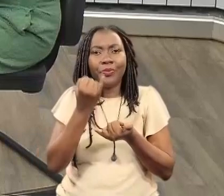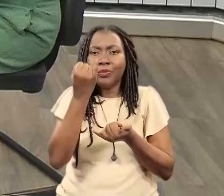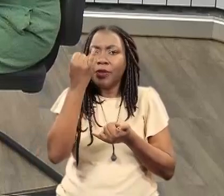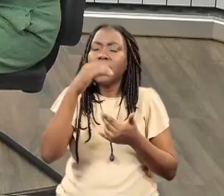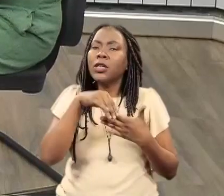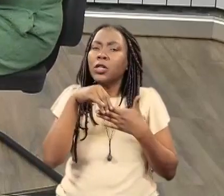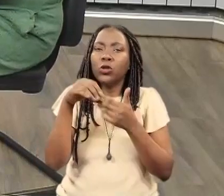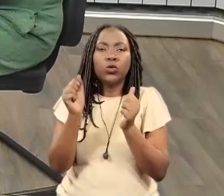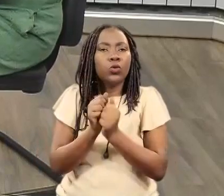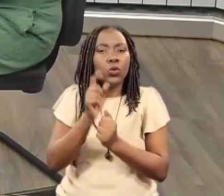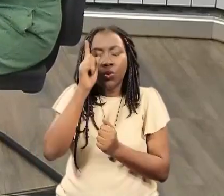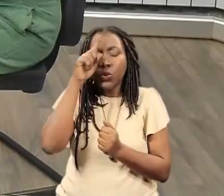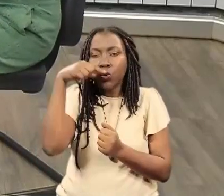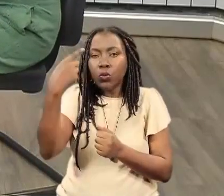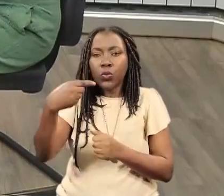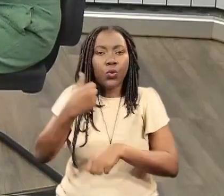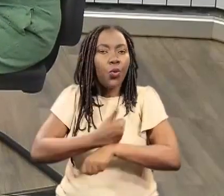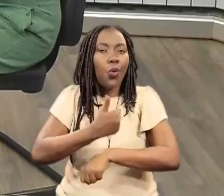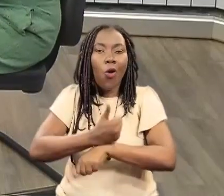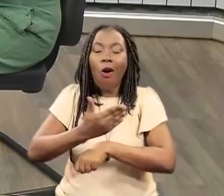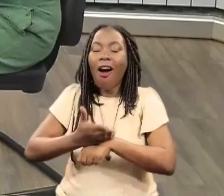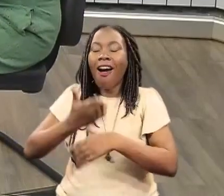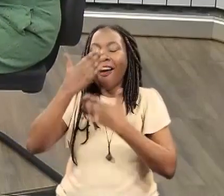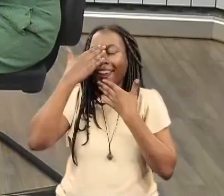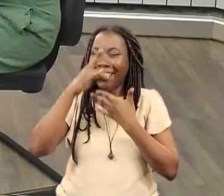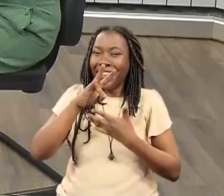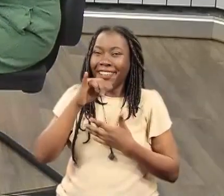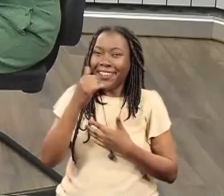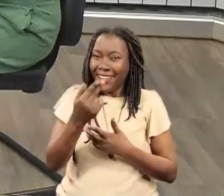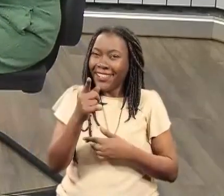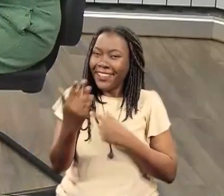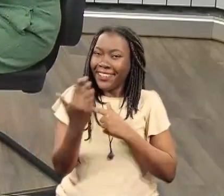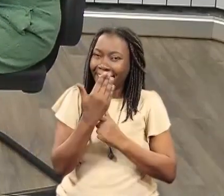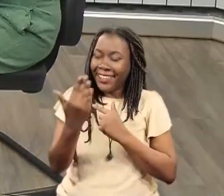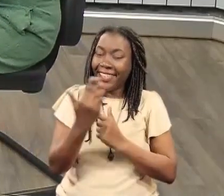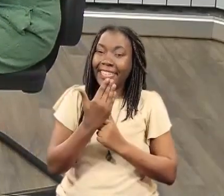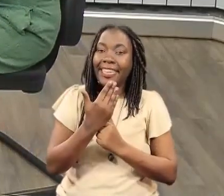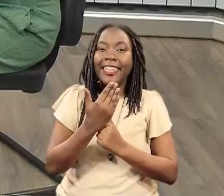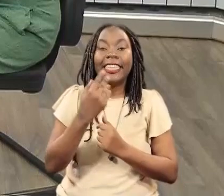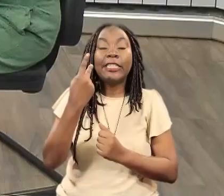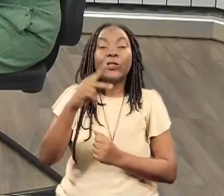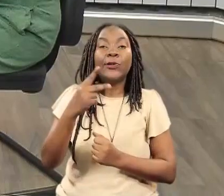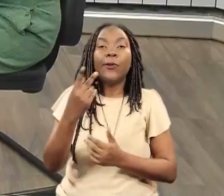lugares, a todos os momentos, né? Obrigada, viu, pela sua contribuição,